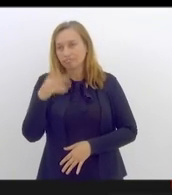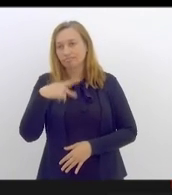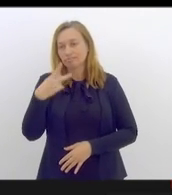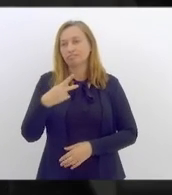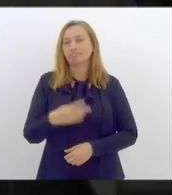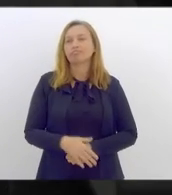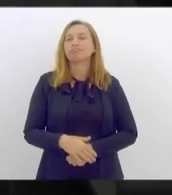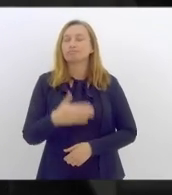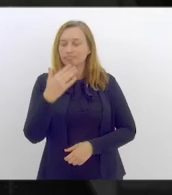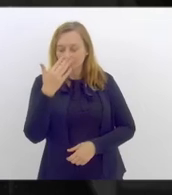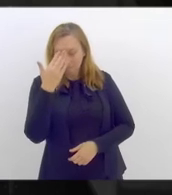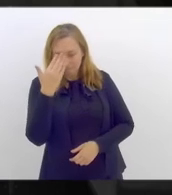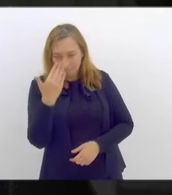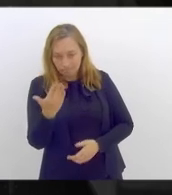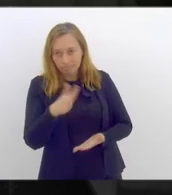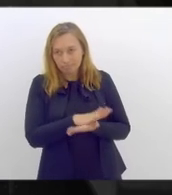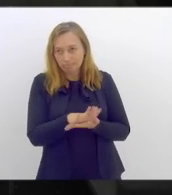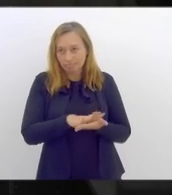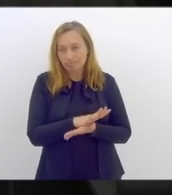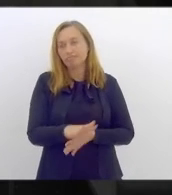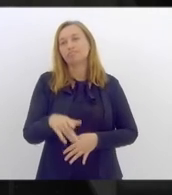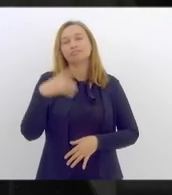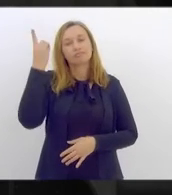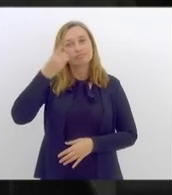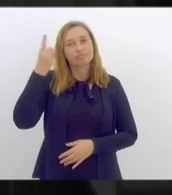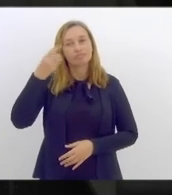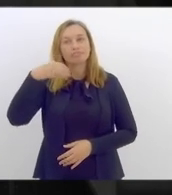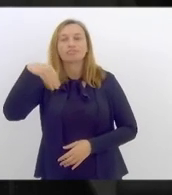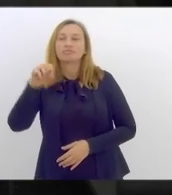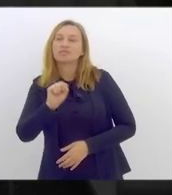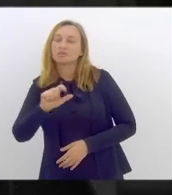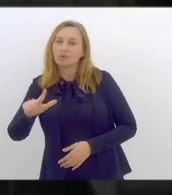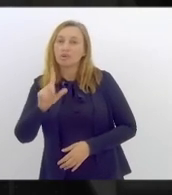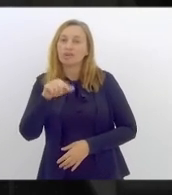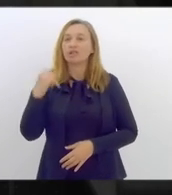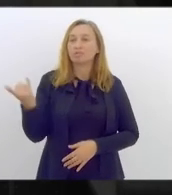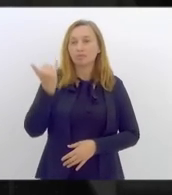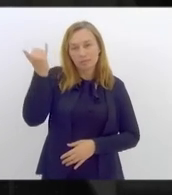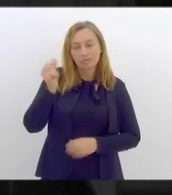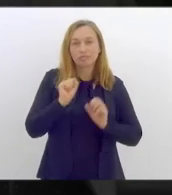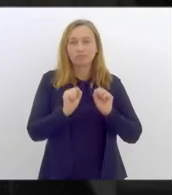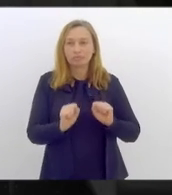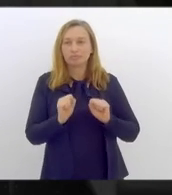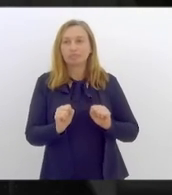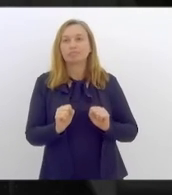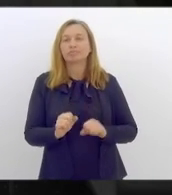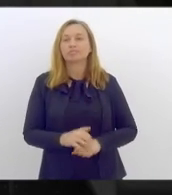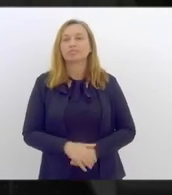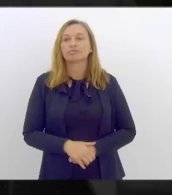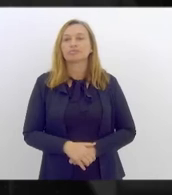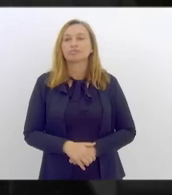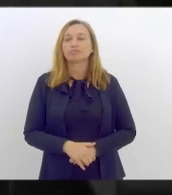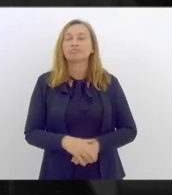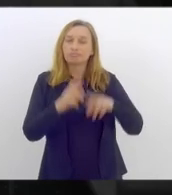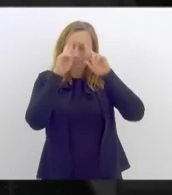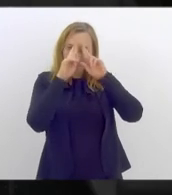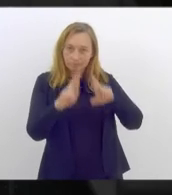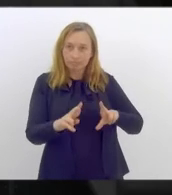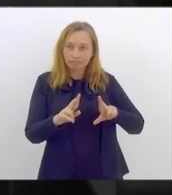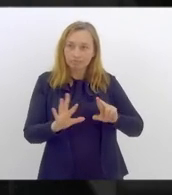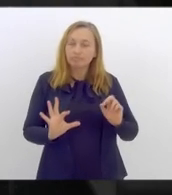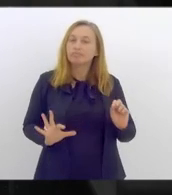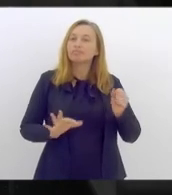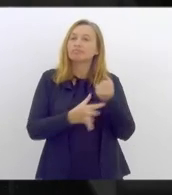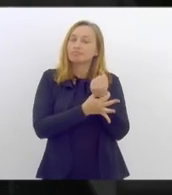parte Obrigado Deputado Samuel Malafaia Sem dúvida é importante contribuição é muito importante que a gente possa sobretudo respeitar e assegurar